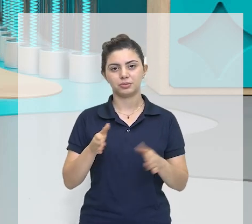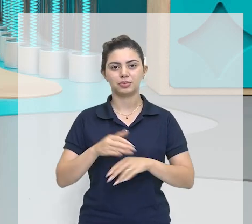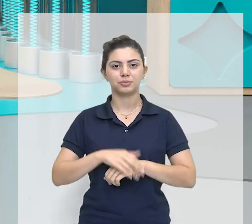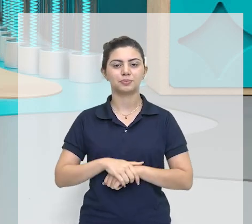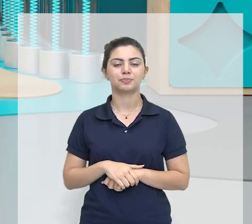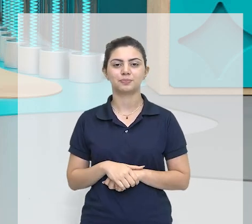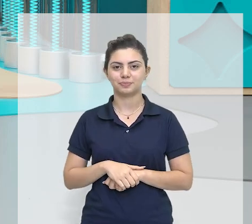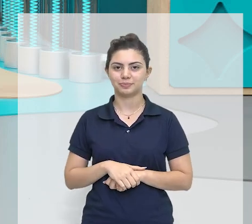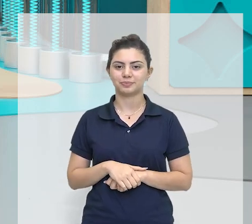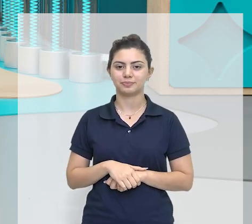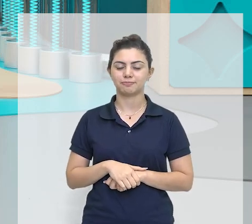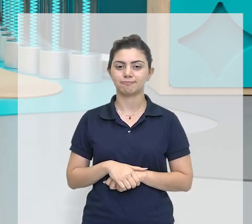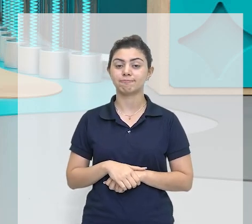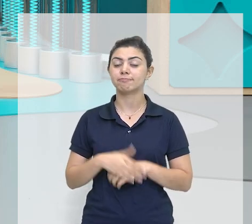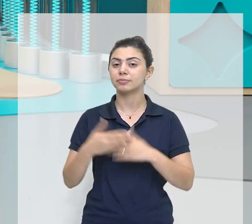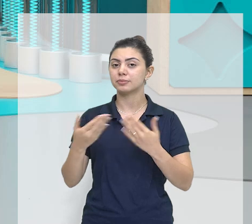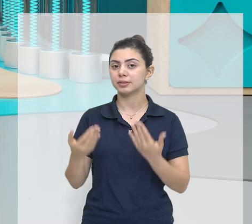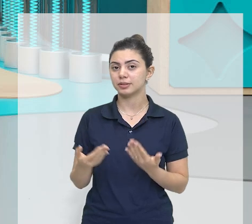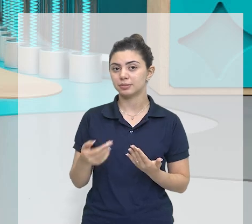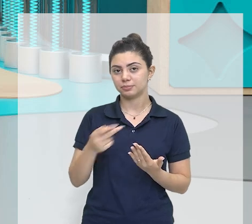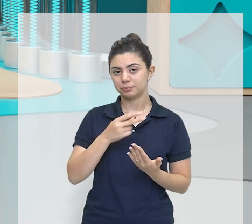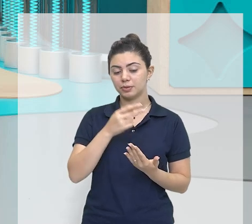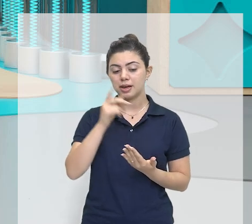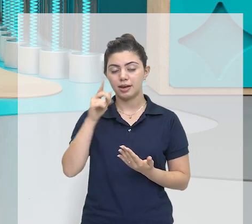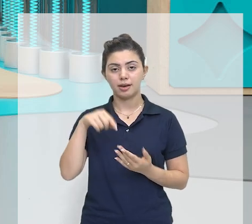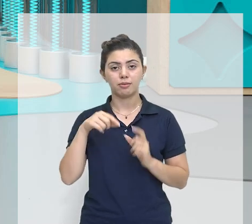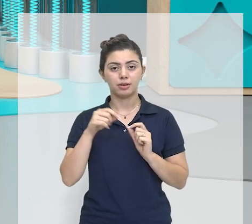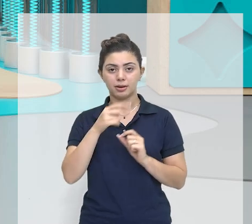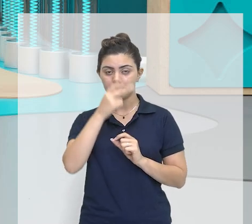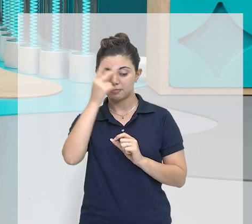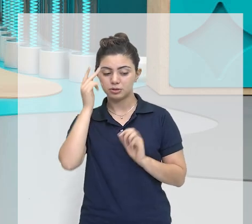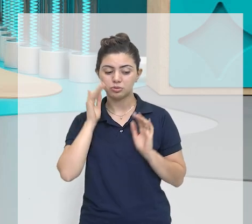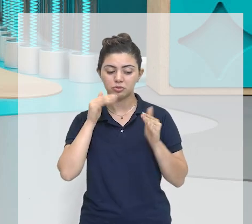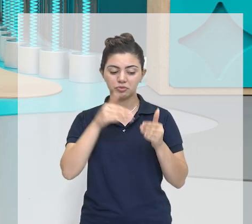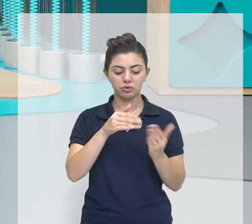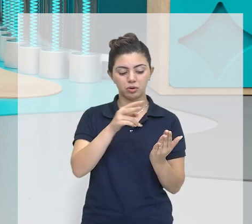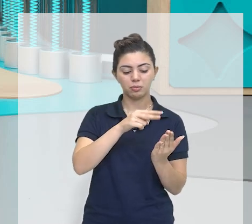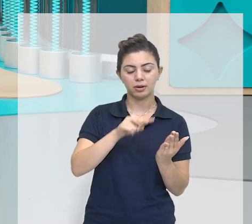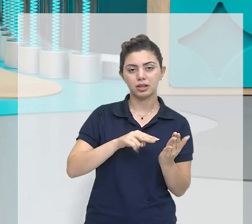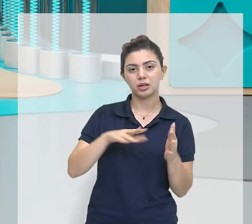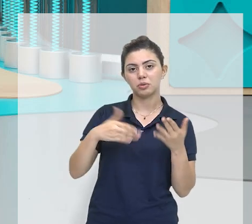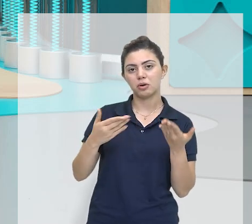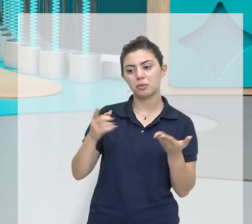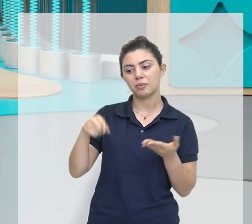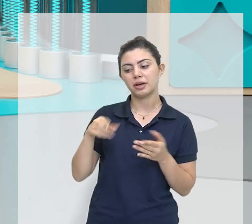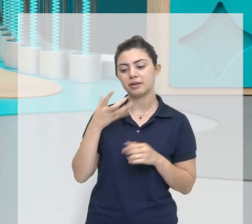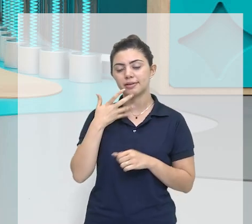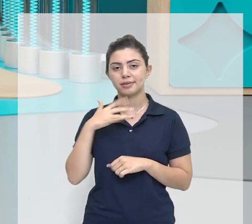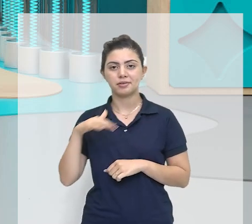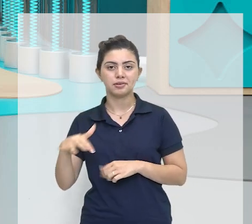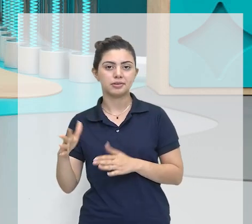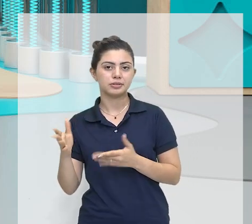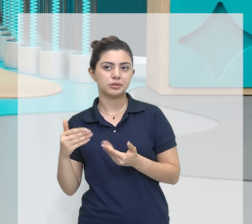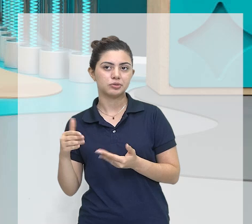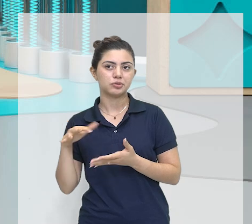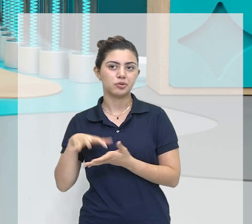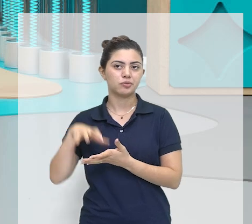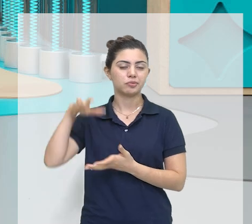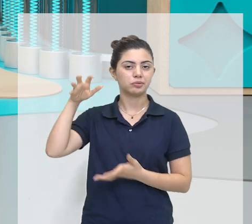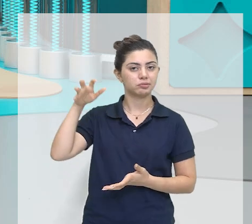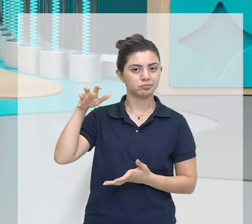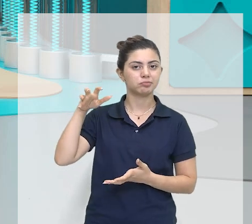tempo. E o leitor, o público-alvo, né, pode ser crianças, pode ser jovens, pode ser pessoas adultas,